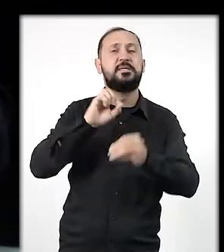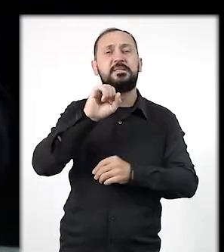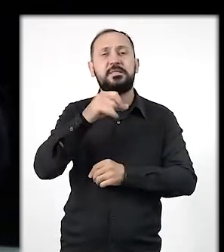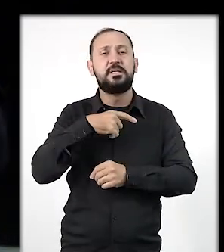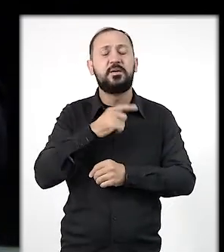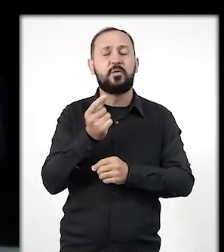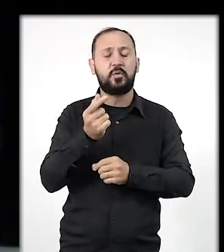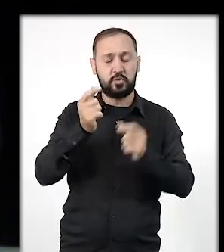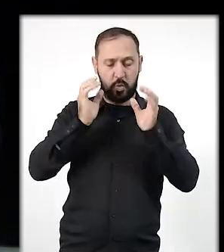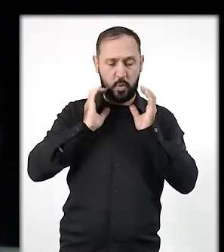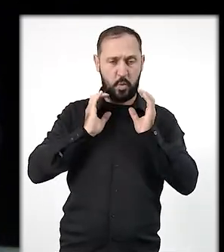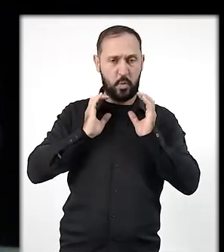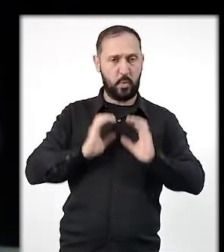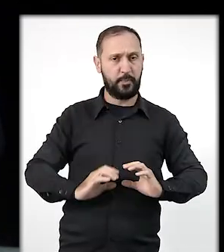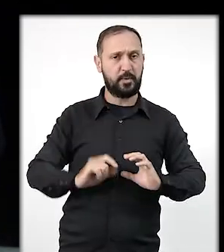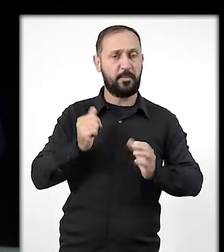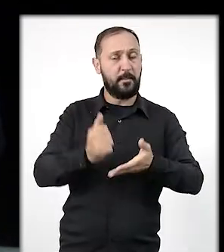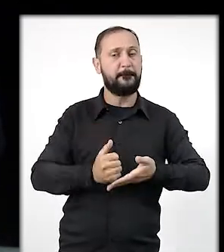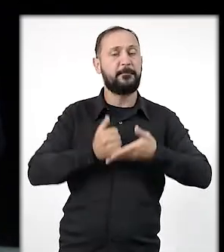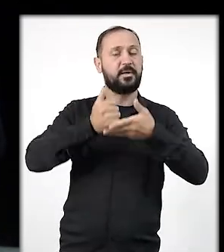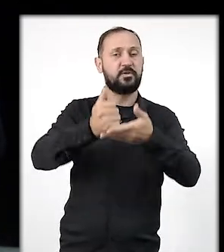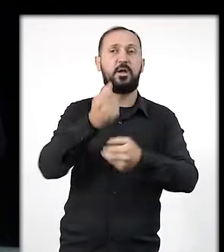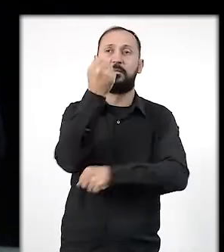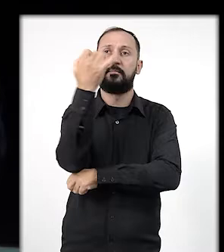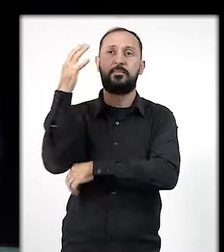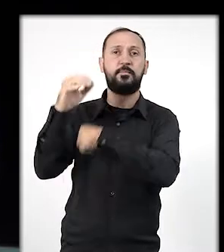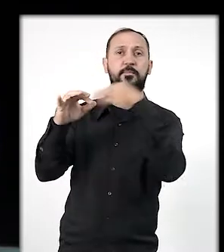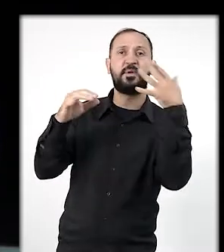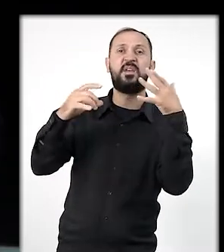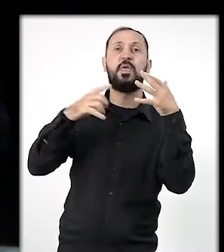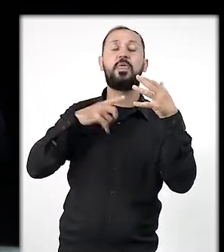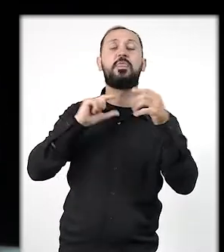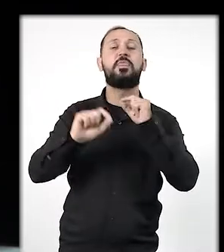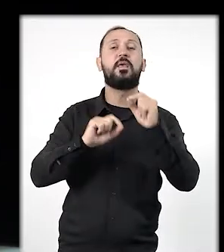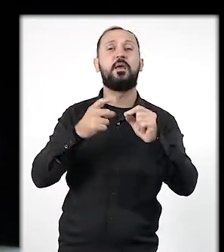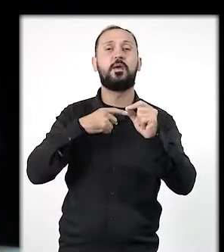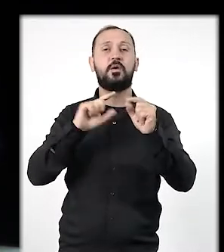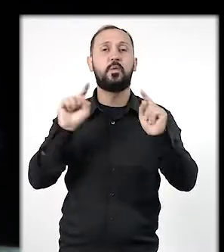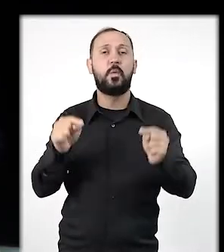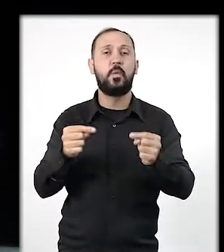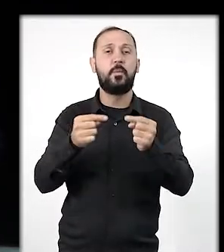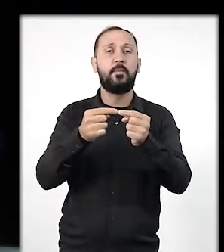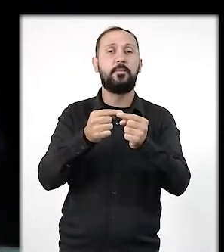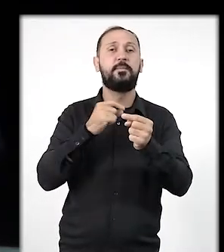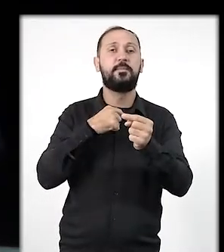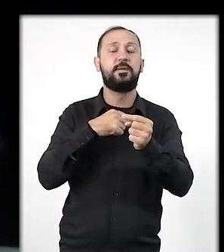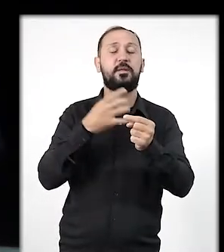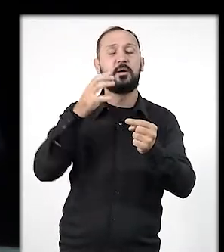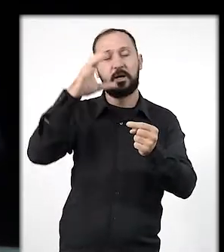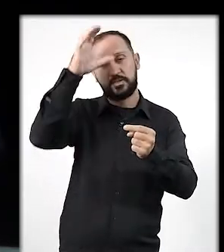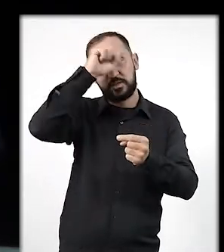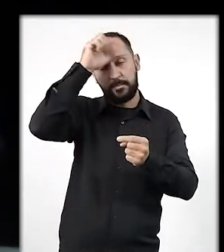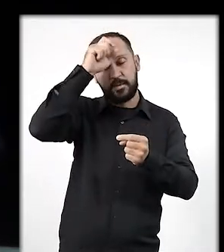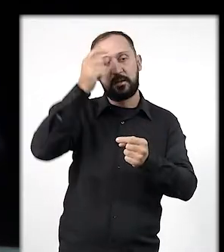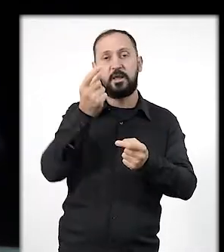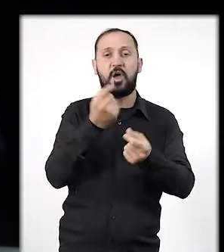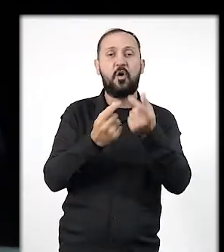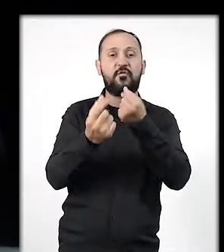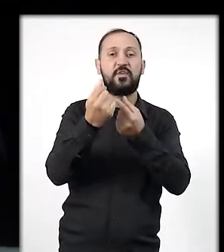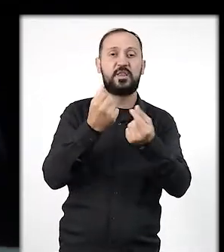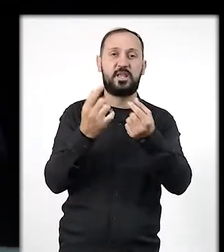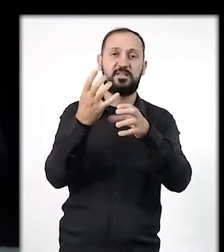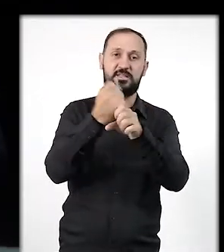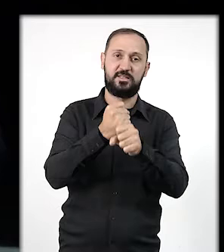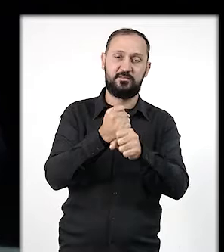até os nossos pequenos comportamentos em prol do meio ambiente possuem, de alguma forma, relação com a alfabetização